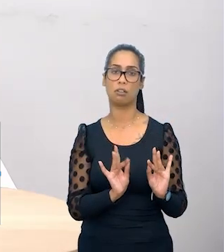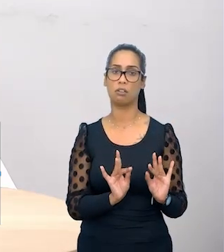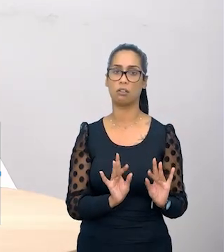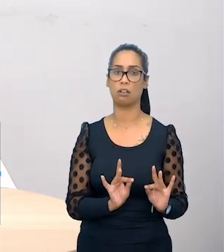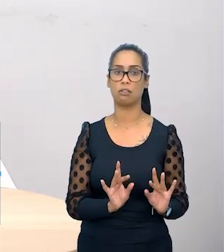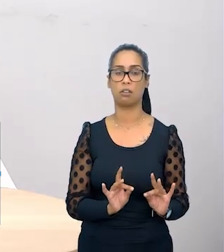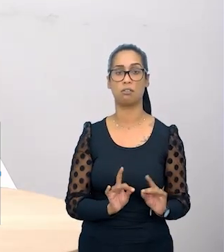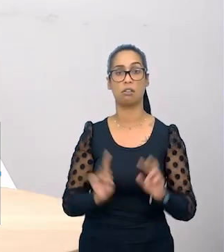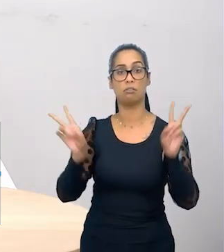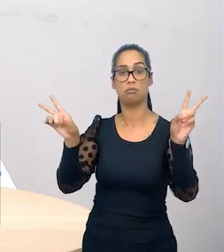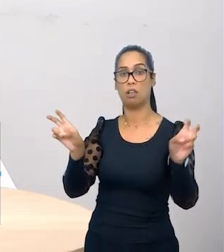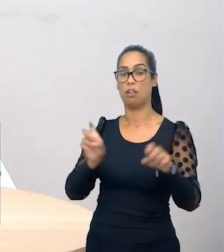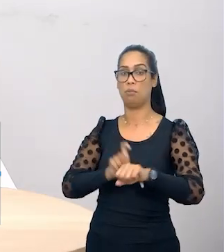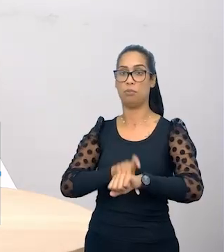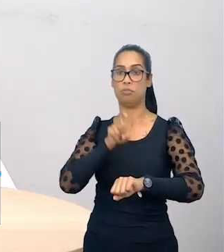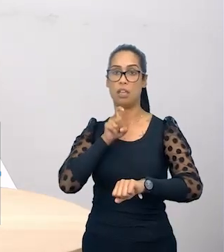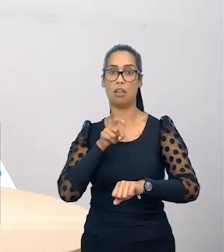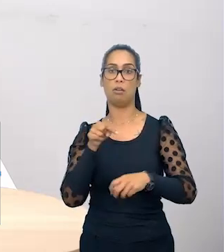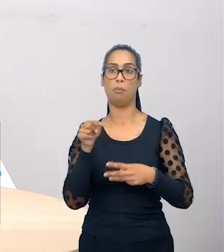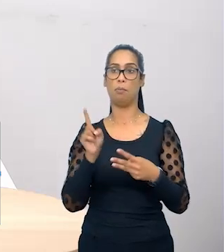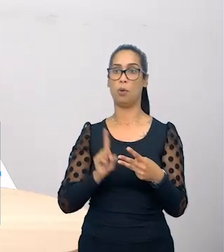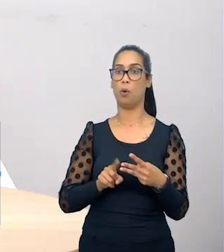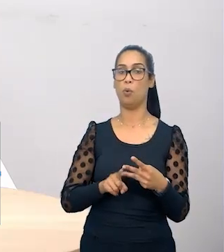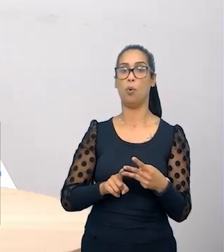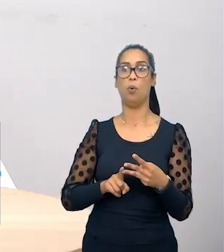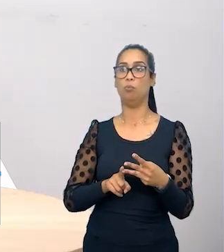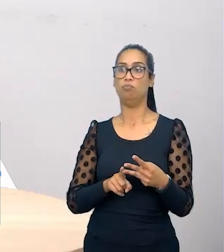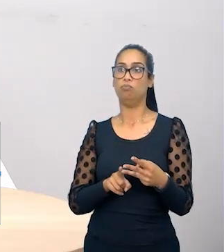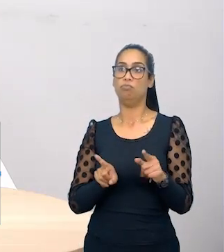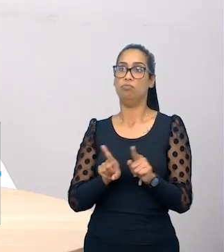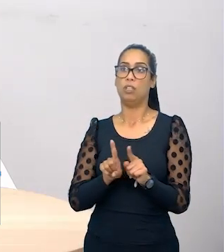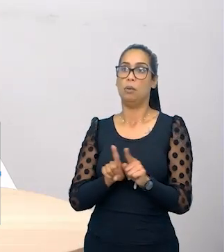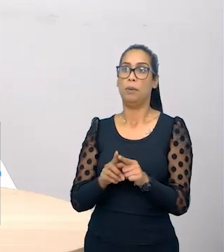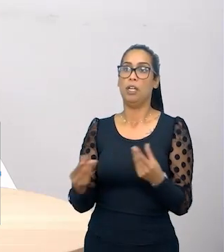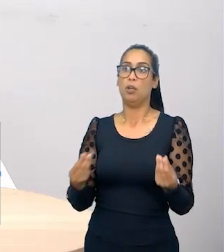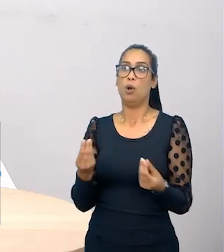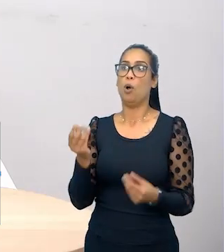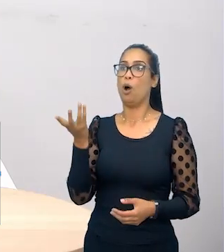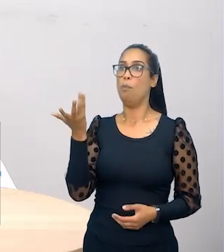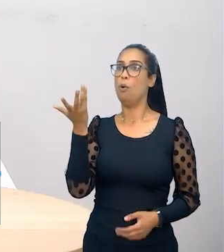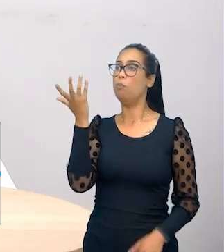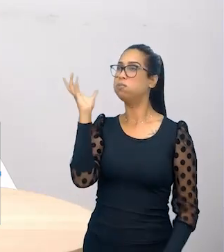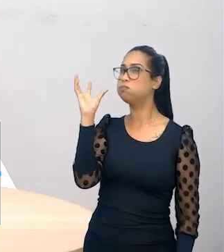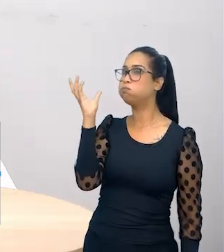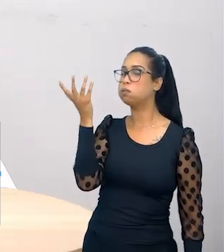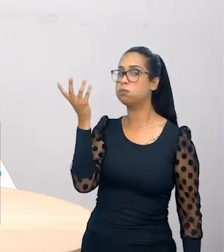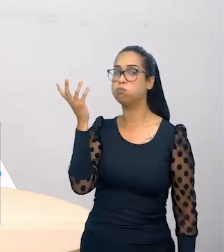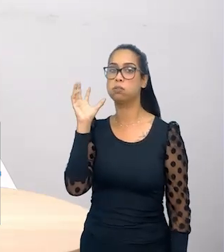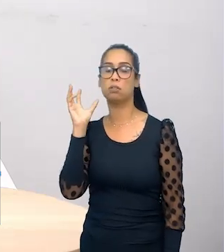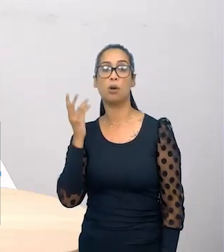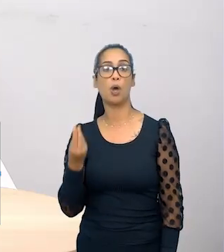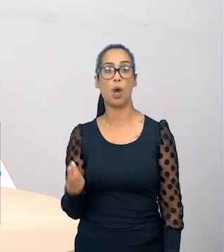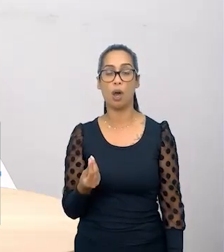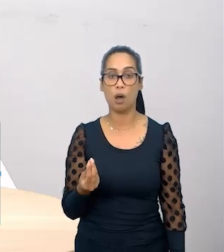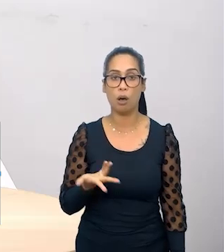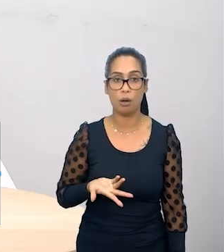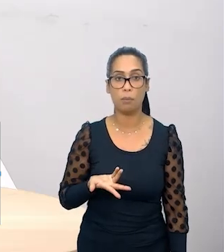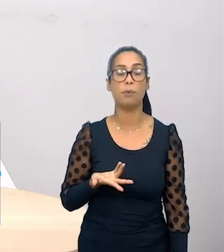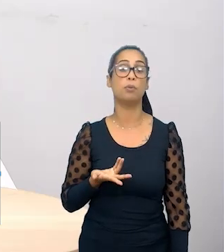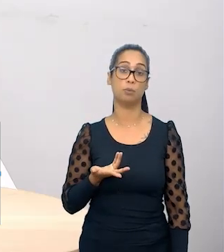tempos tão instáveis quanto a questão do clima, dado aqui pelo professor Ivan. Então,